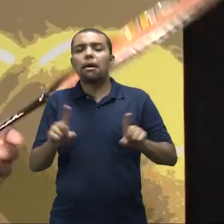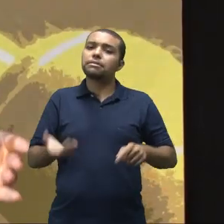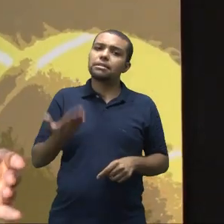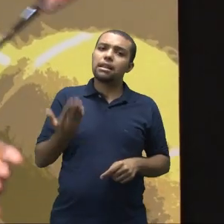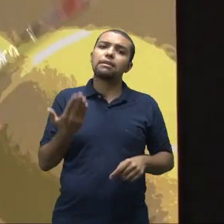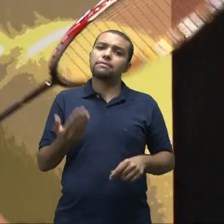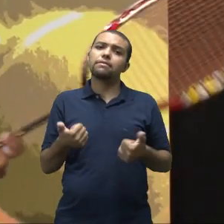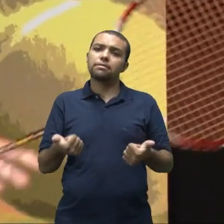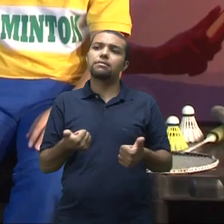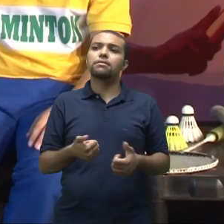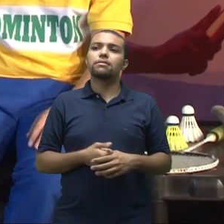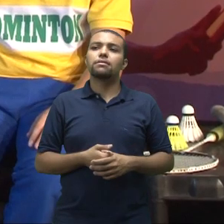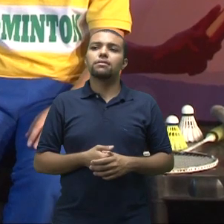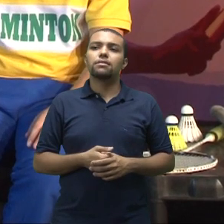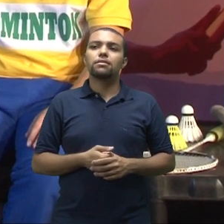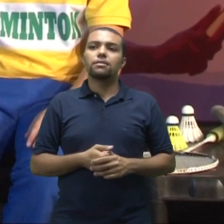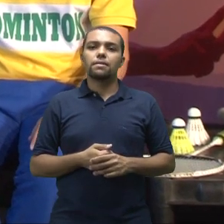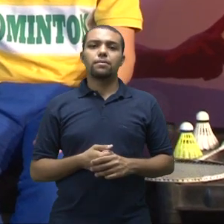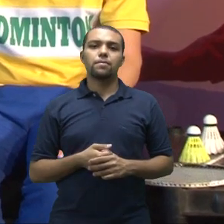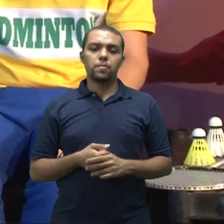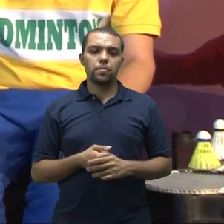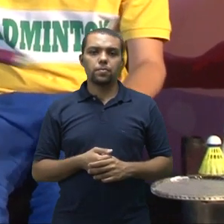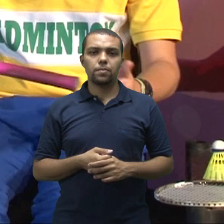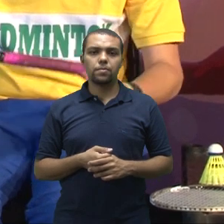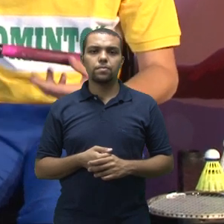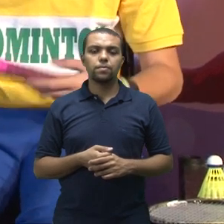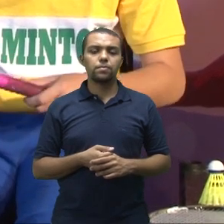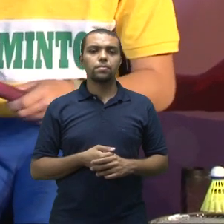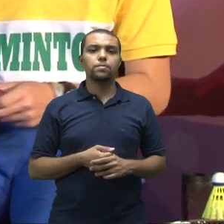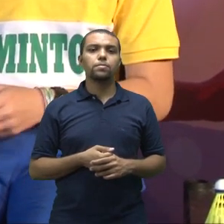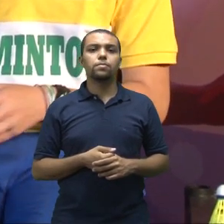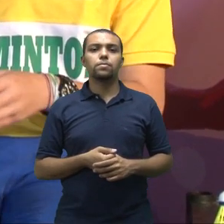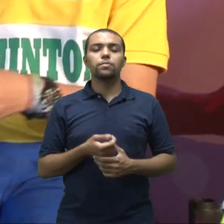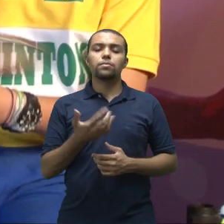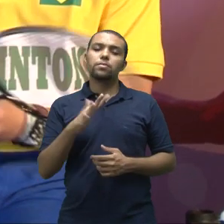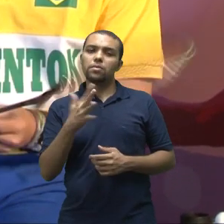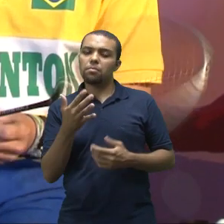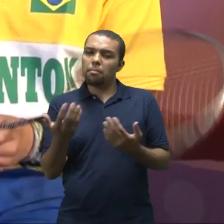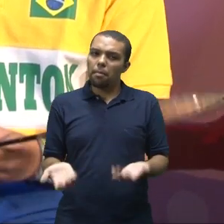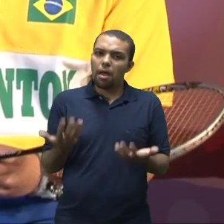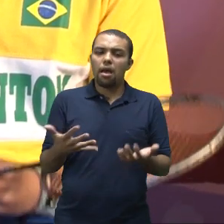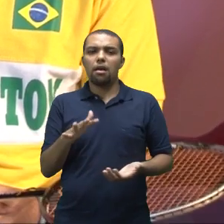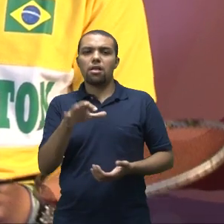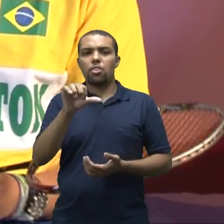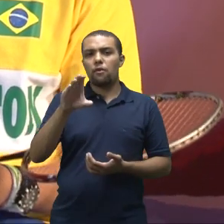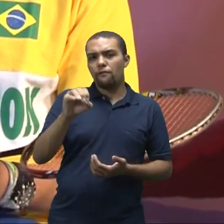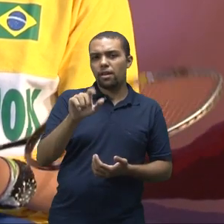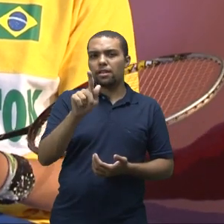que é pesada. É bem leve. É bem levinha mesmo. É bem leve. Ela pesa em torno